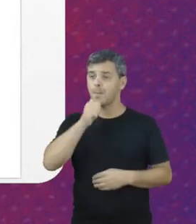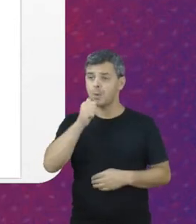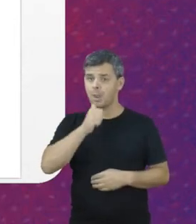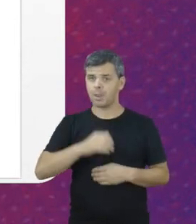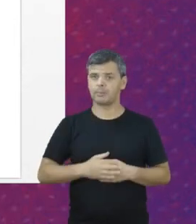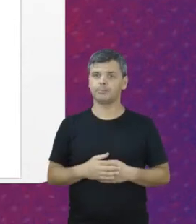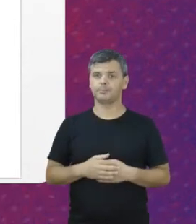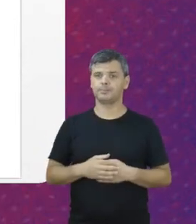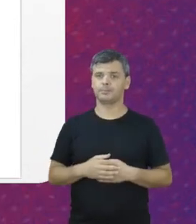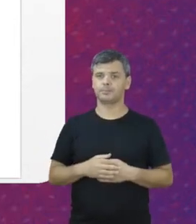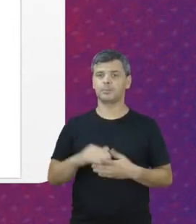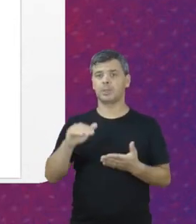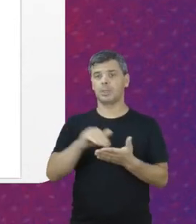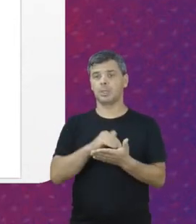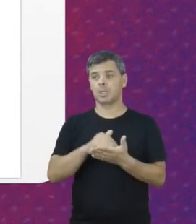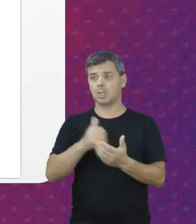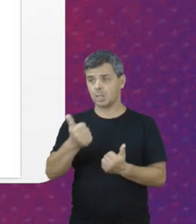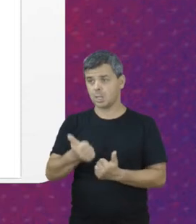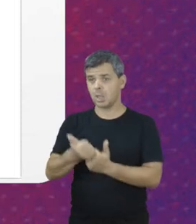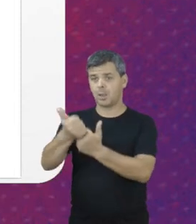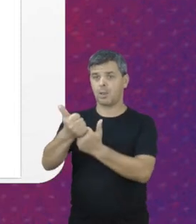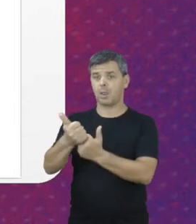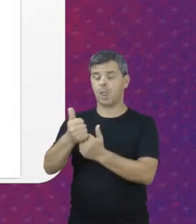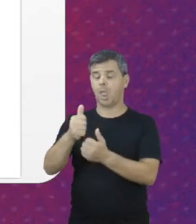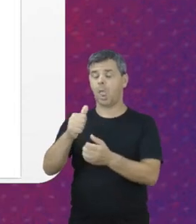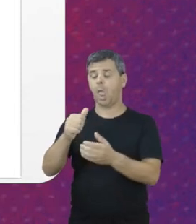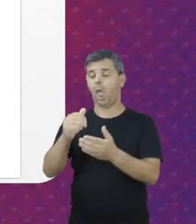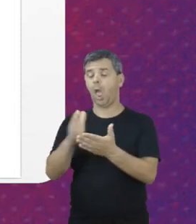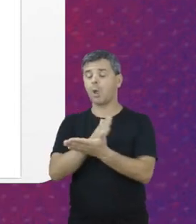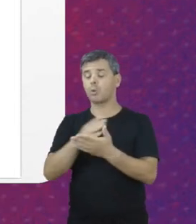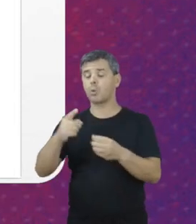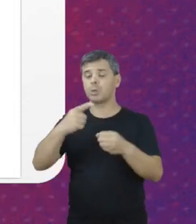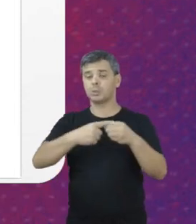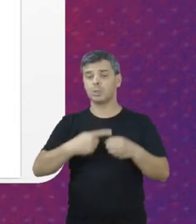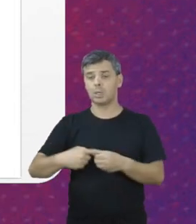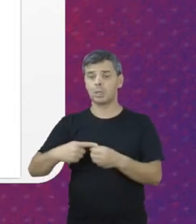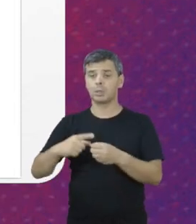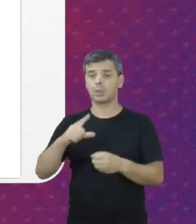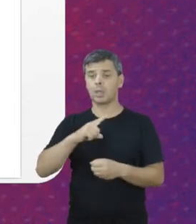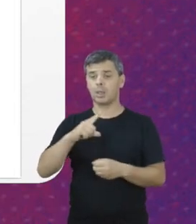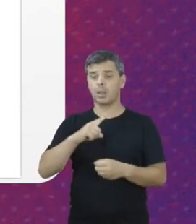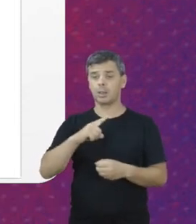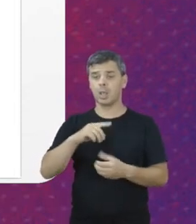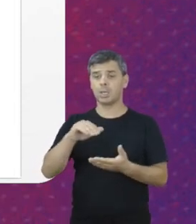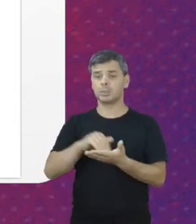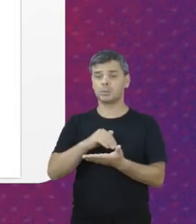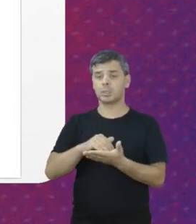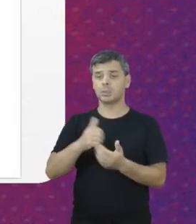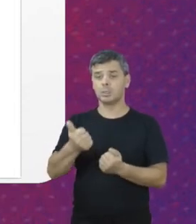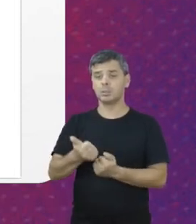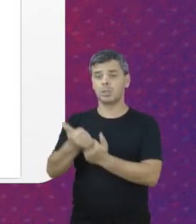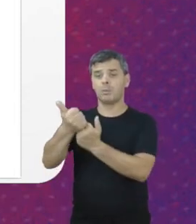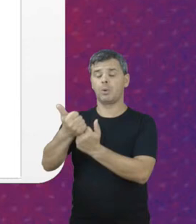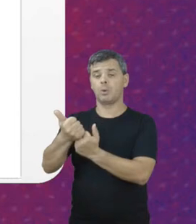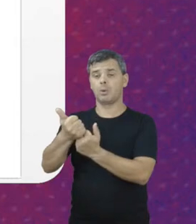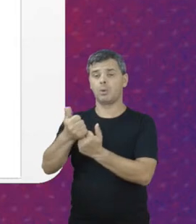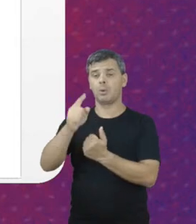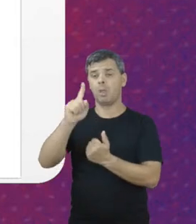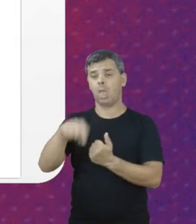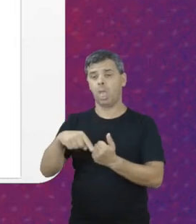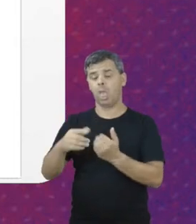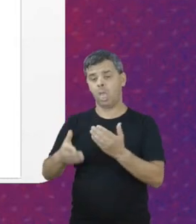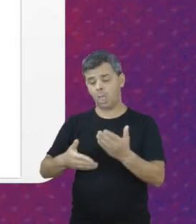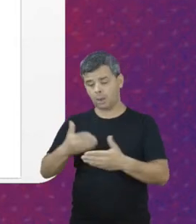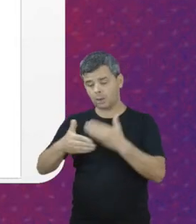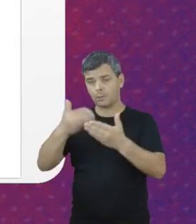mulheres, Secretaria de Assistência, em algumas cidades que não tem Secretaria da Mulher, a Secretaria de Assistência, ela que desenvolve